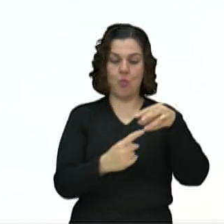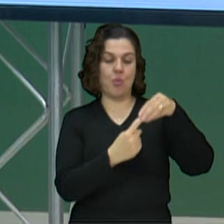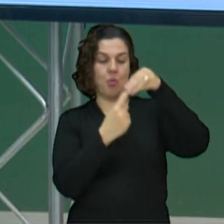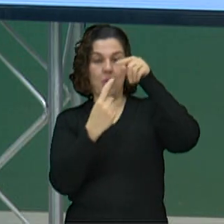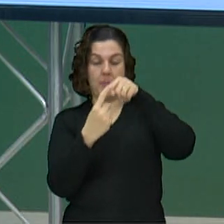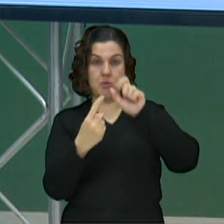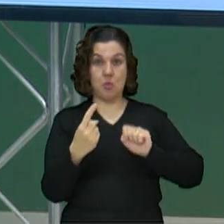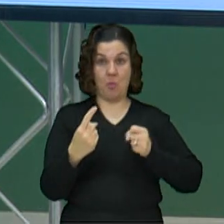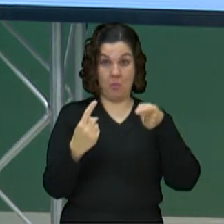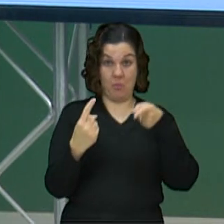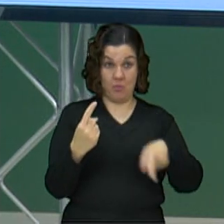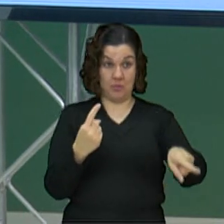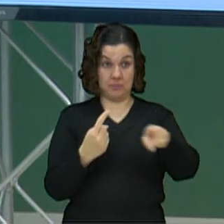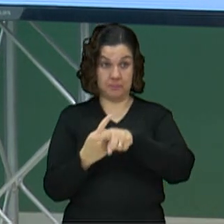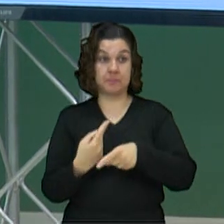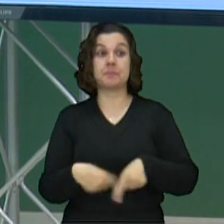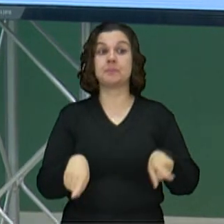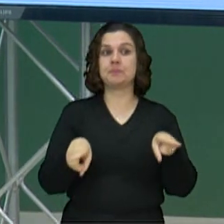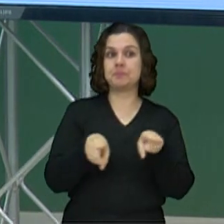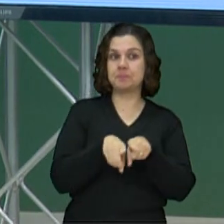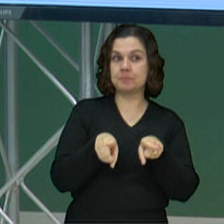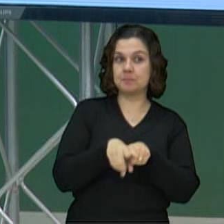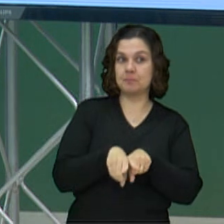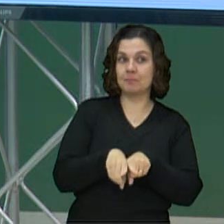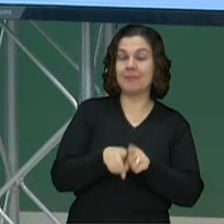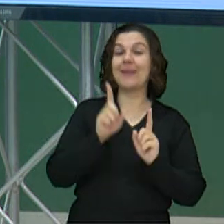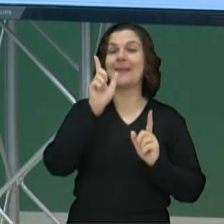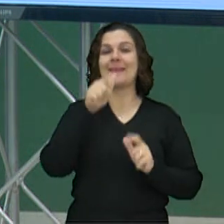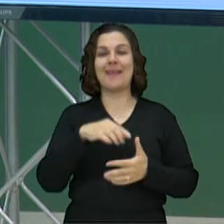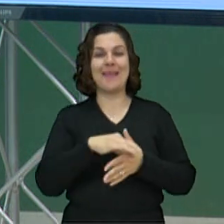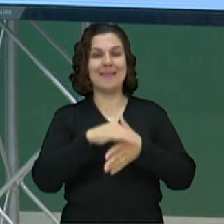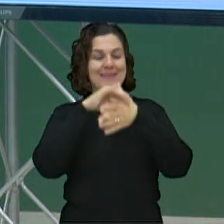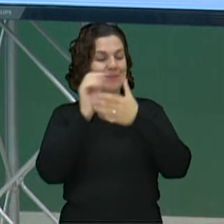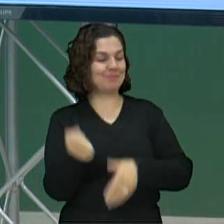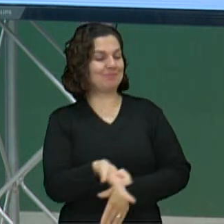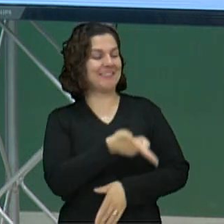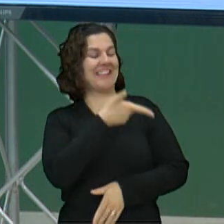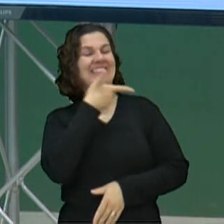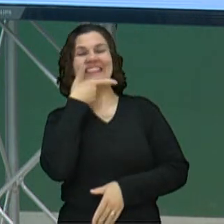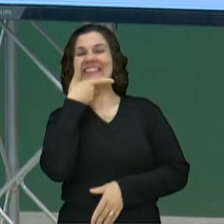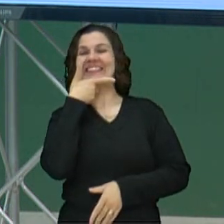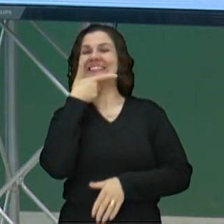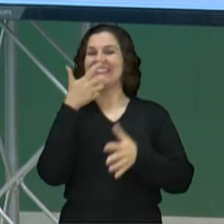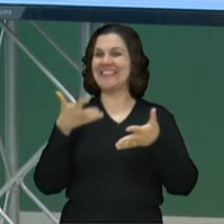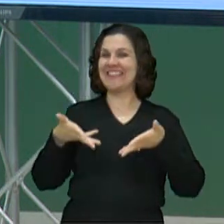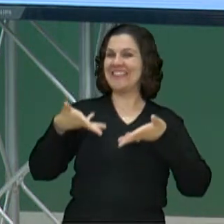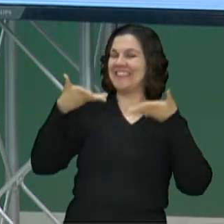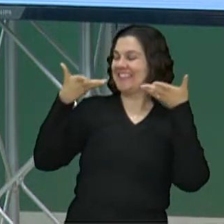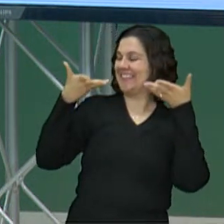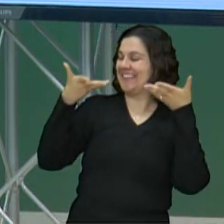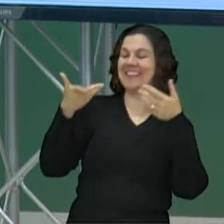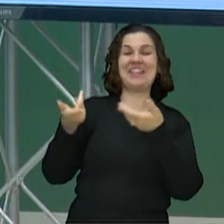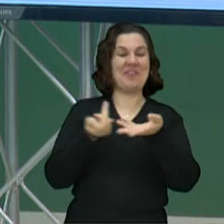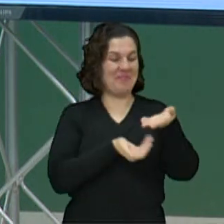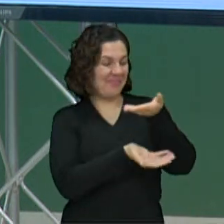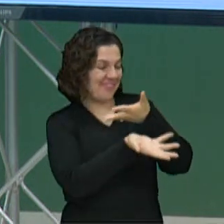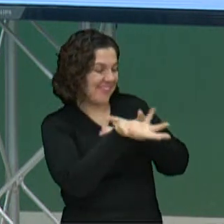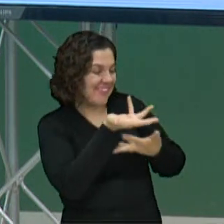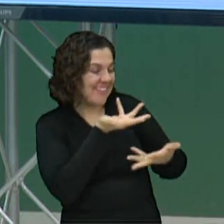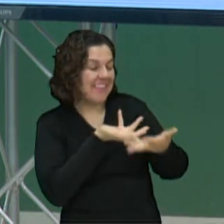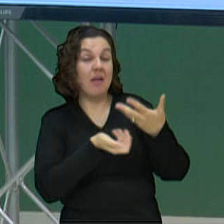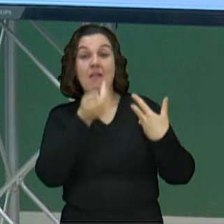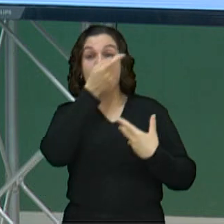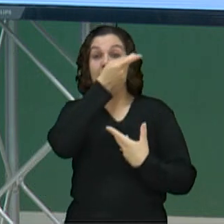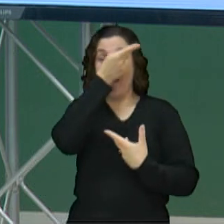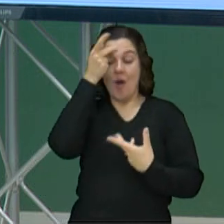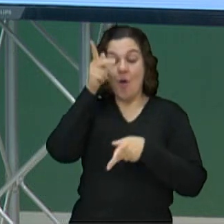de poder. Ainda, o líder deve ser carismático, ter carisma com a população. A